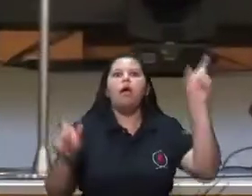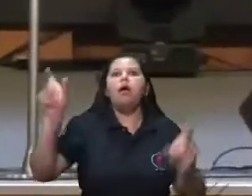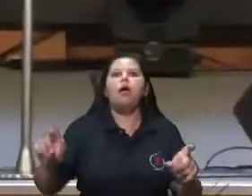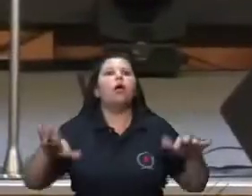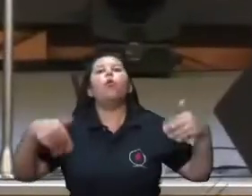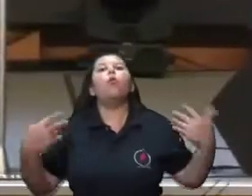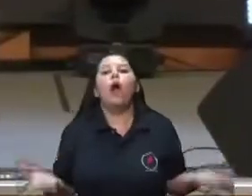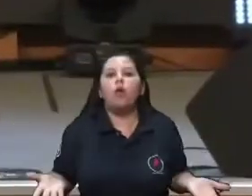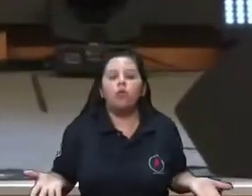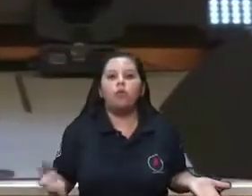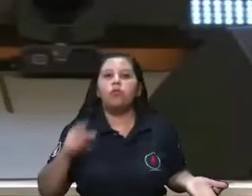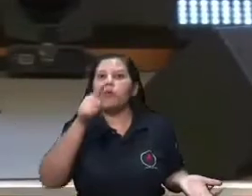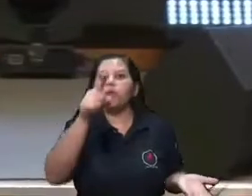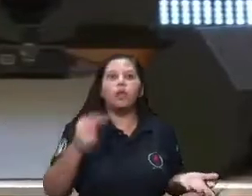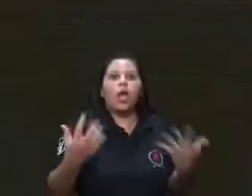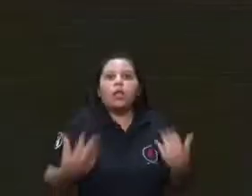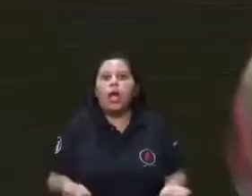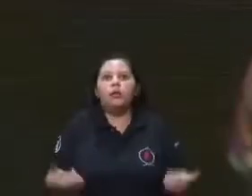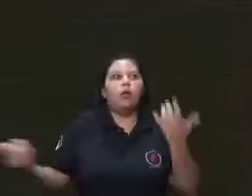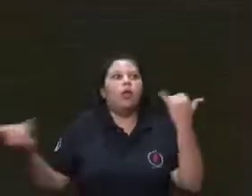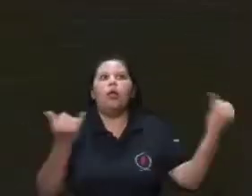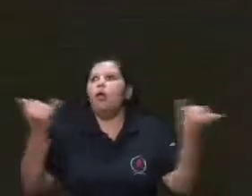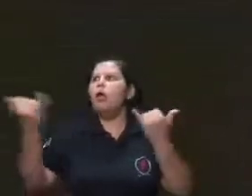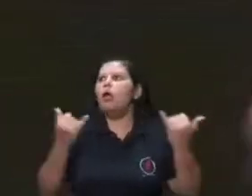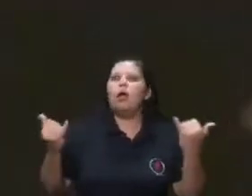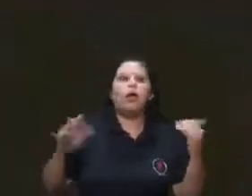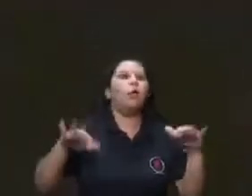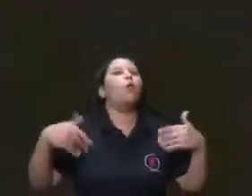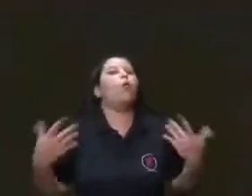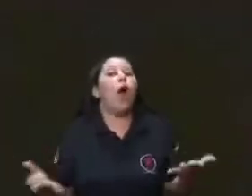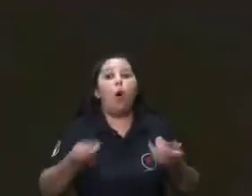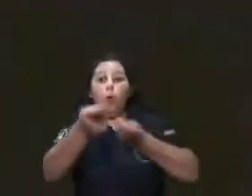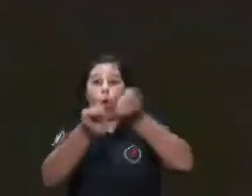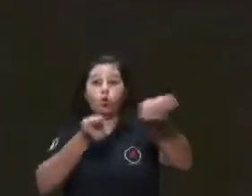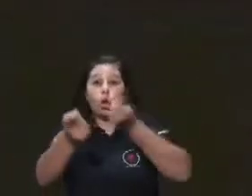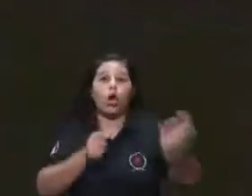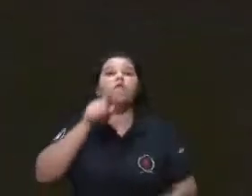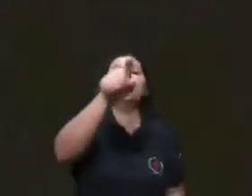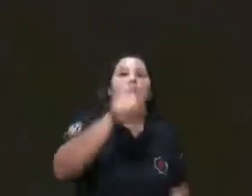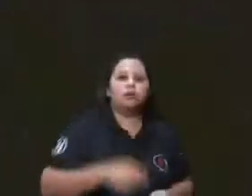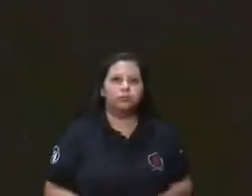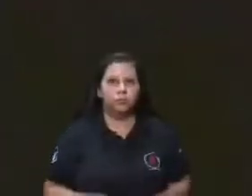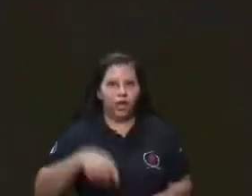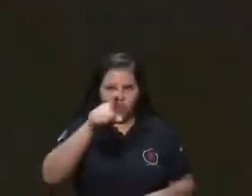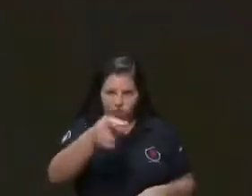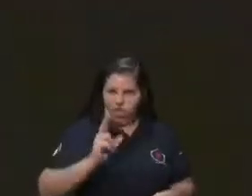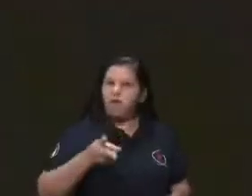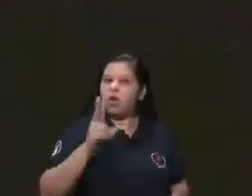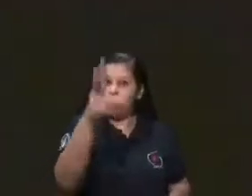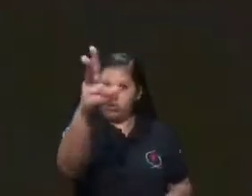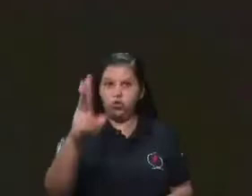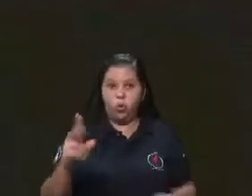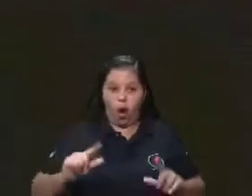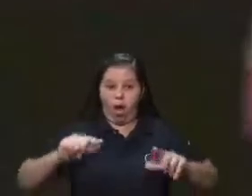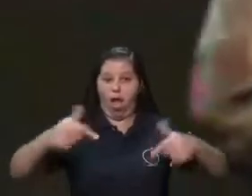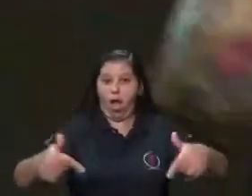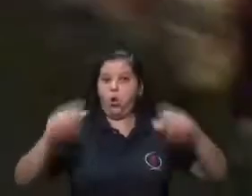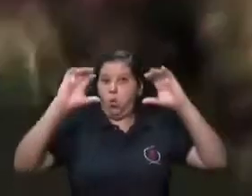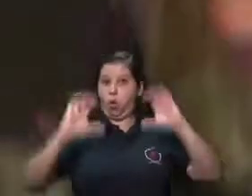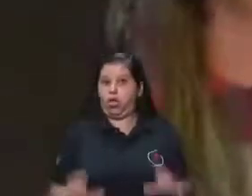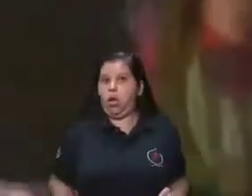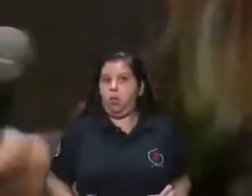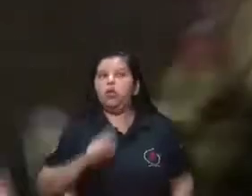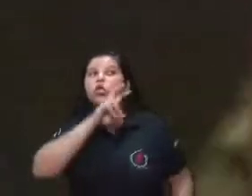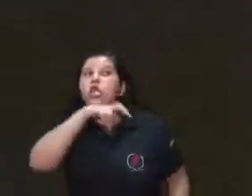Qual voz te governa? Vai continuar tendo comportamento de serpente para corresponder ao que falaram sobre você